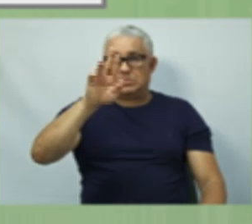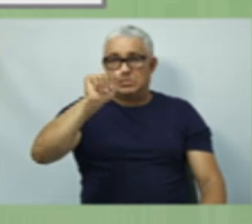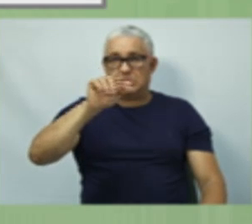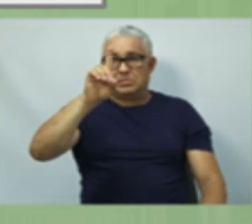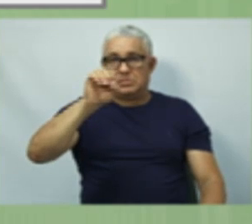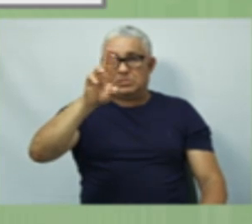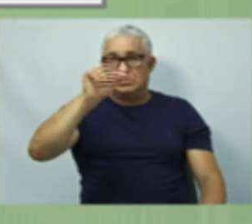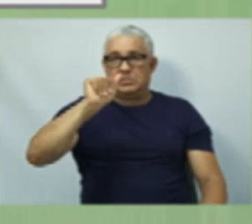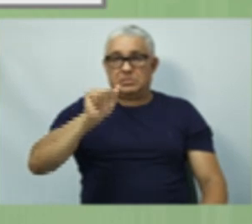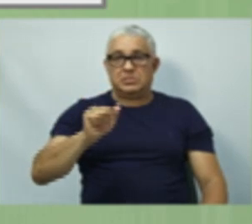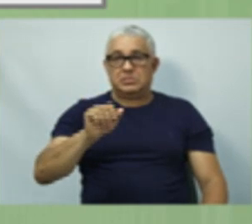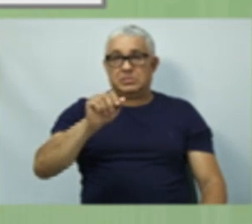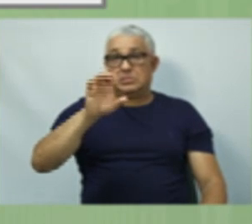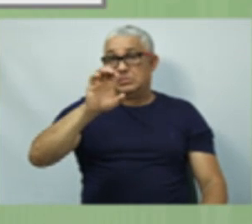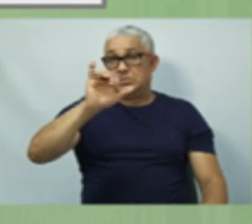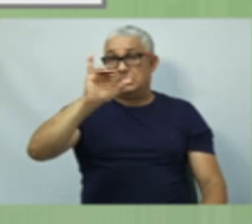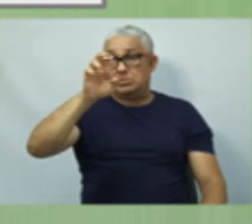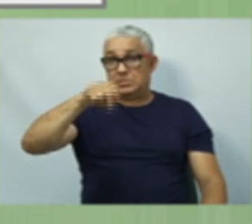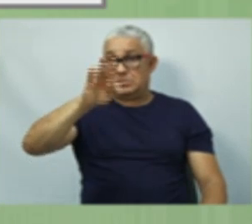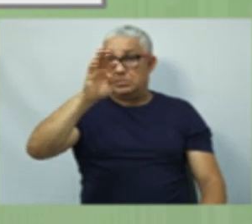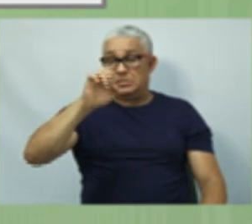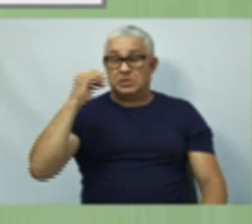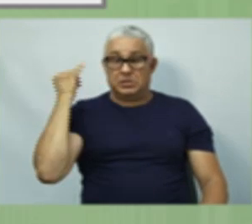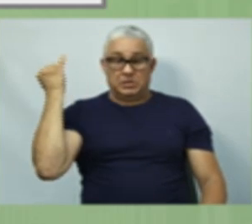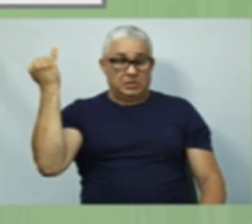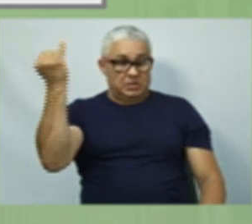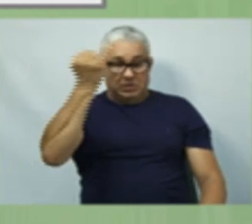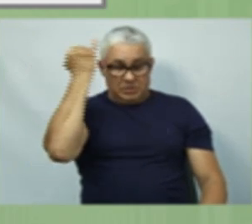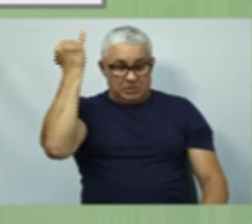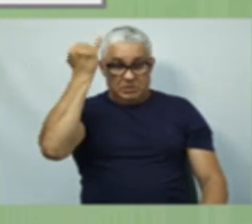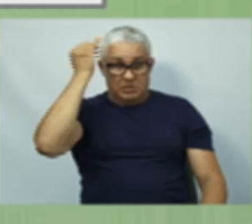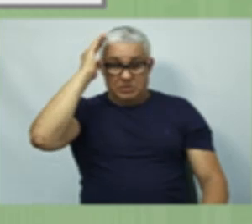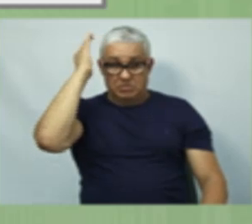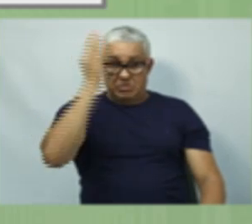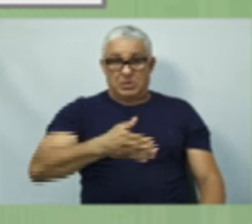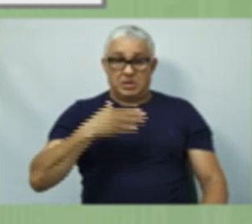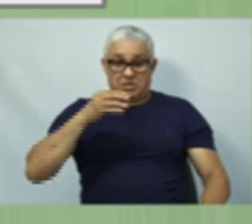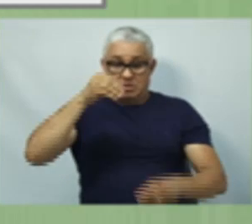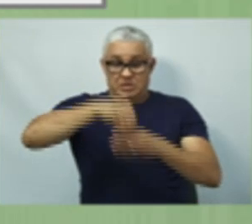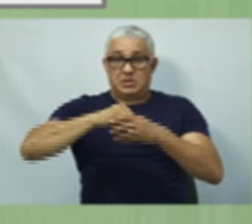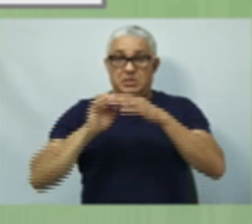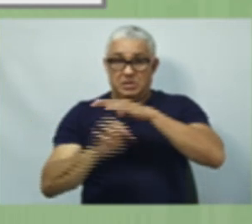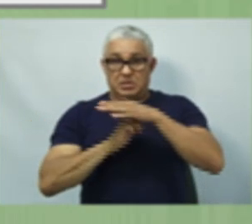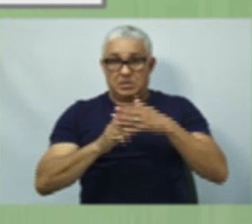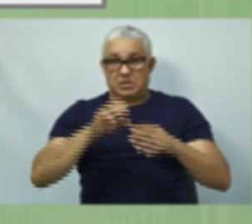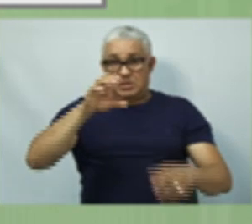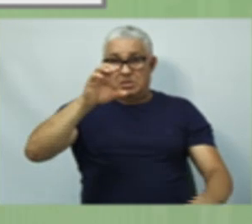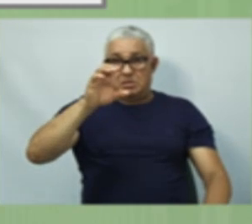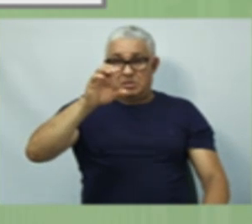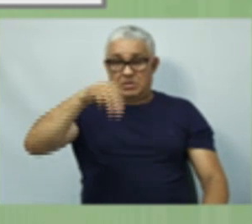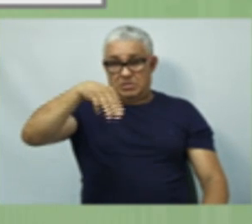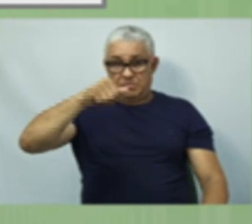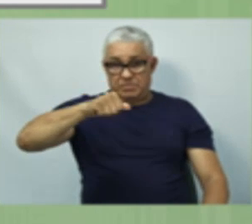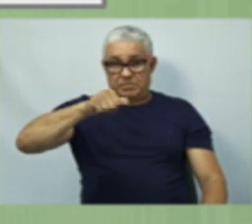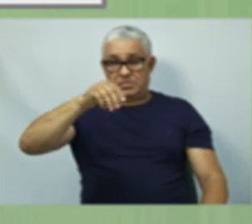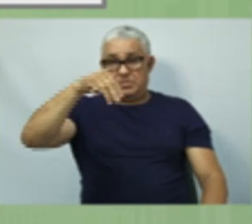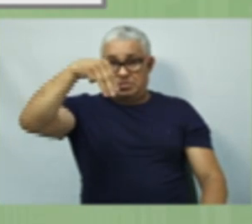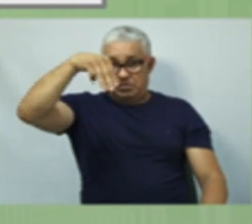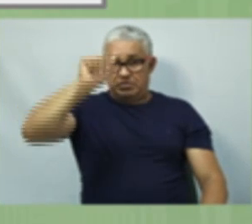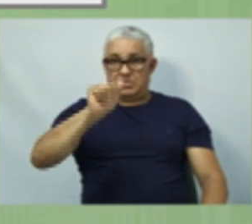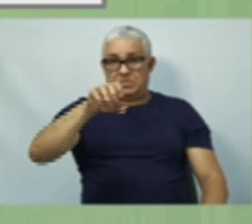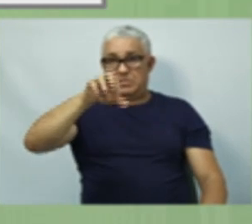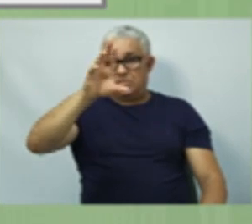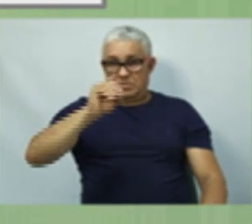são importantíssimos e influenciam diretamente na minha organização. Já no macroambiente nós temos como variáveis sociais,